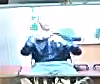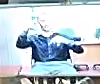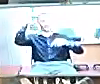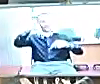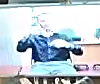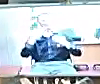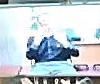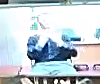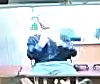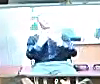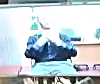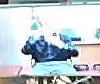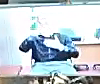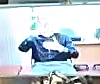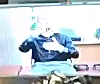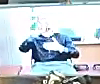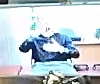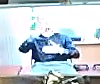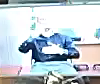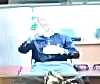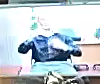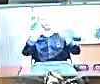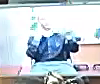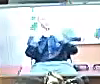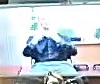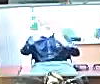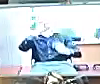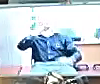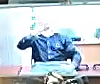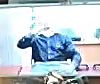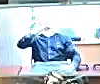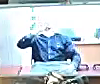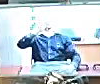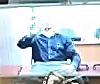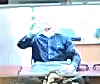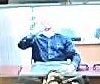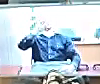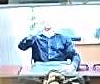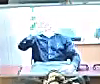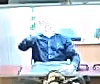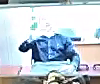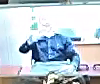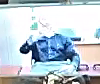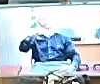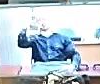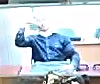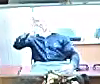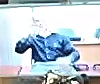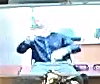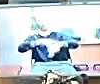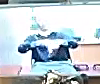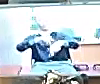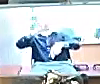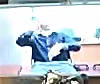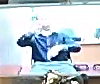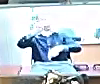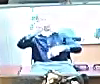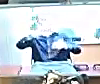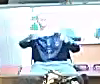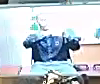avenida olegário maciel 21 credenciamento às 8 horas e início das atividades às 9 horas